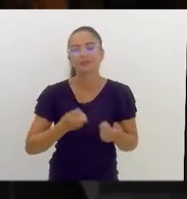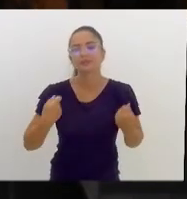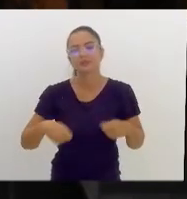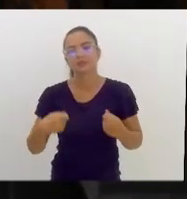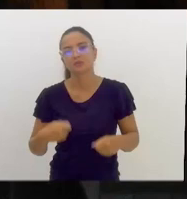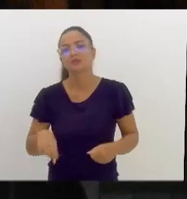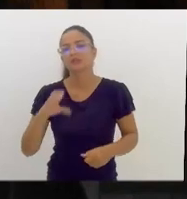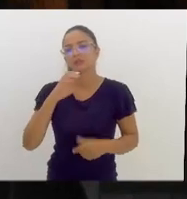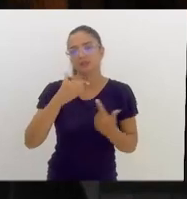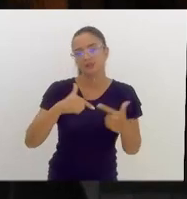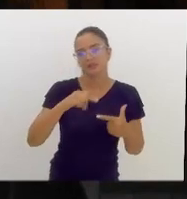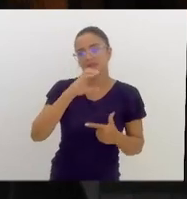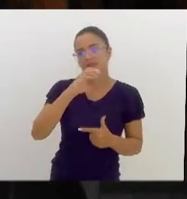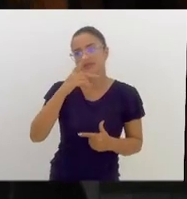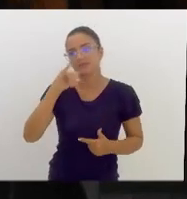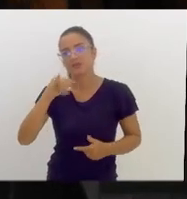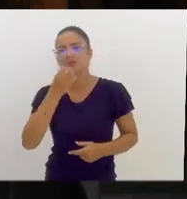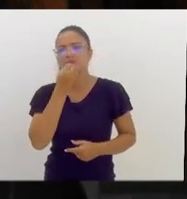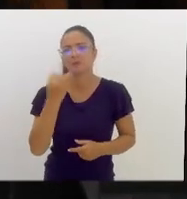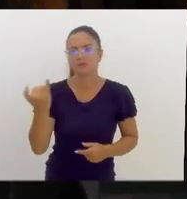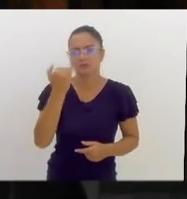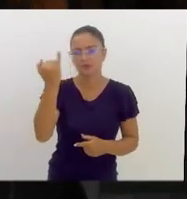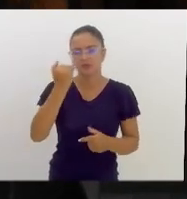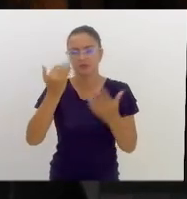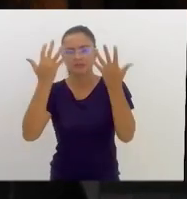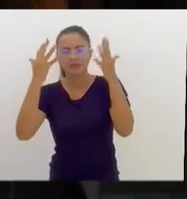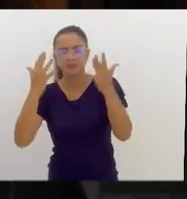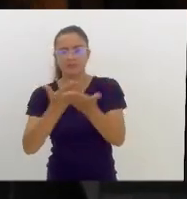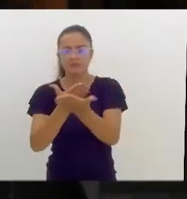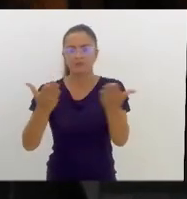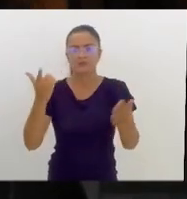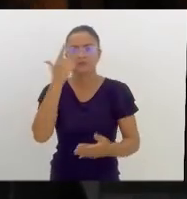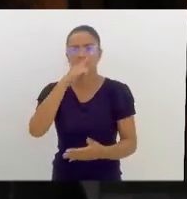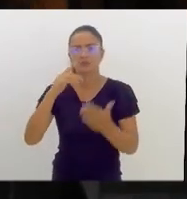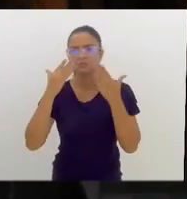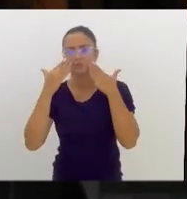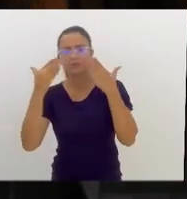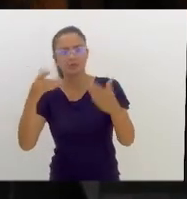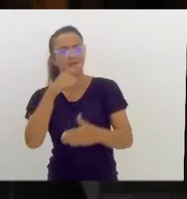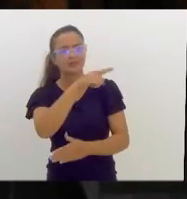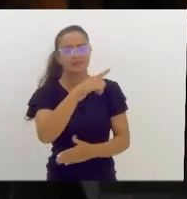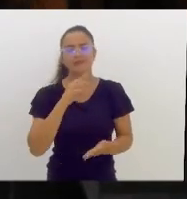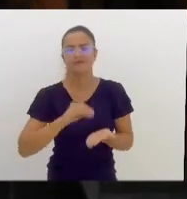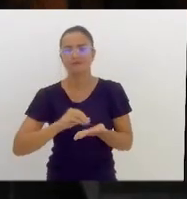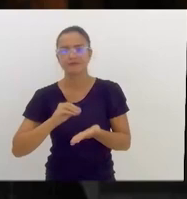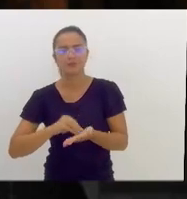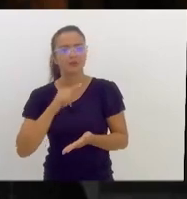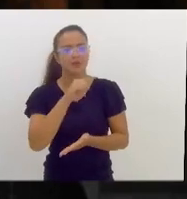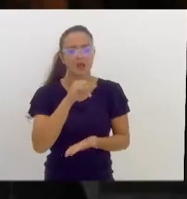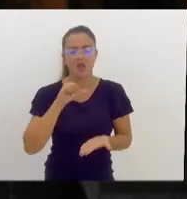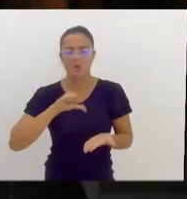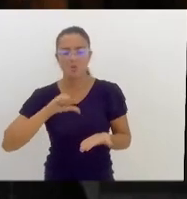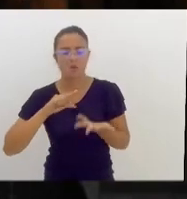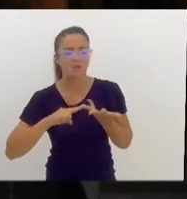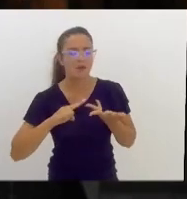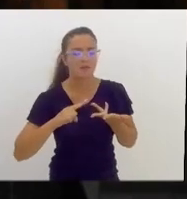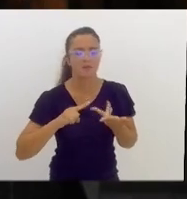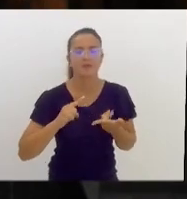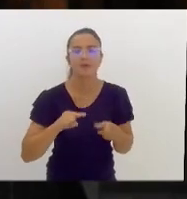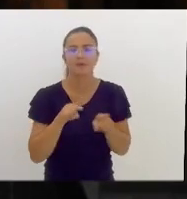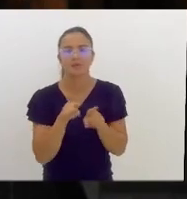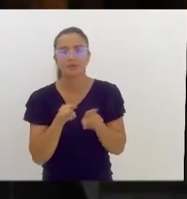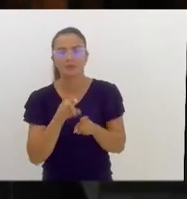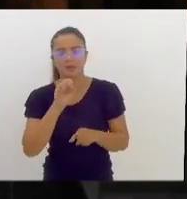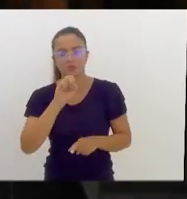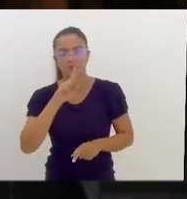Eu quero parabenizá-los por conseguir expor tanto essas deficiências da Supervia quanto